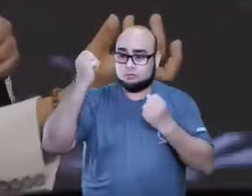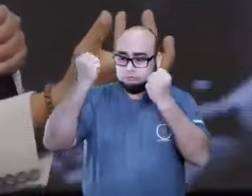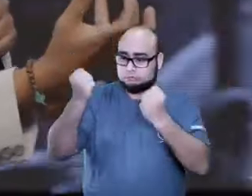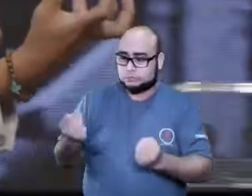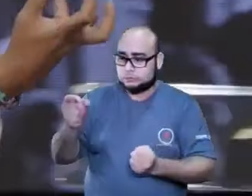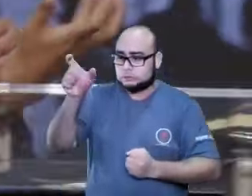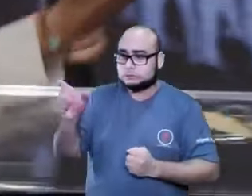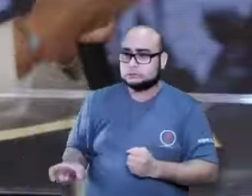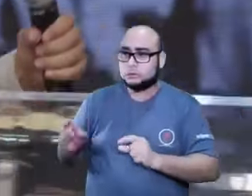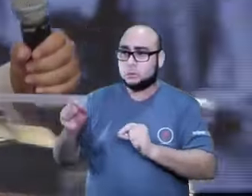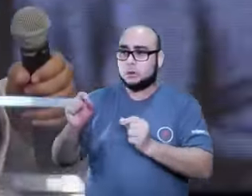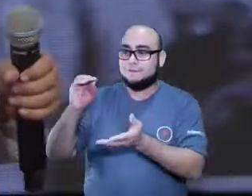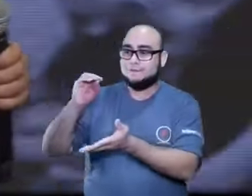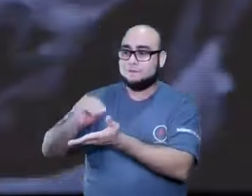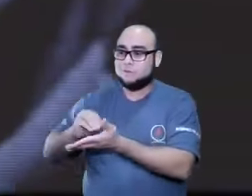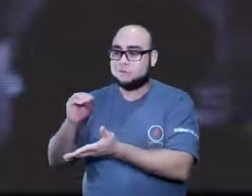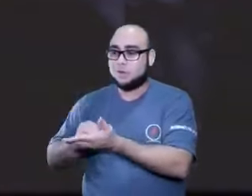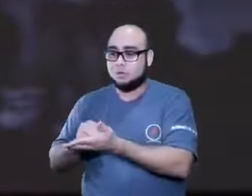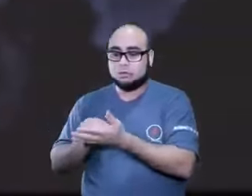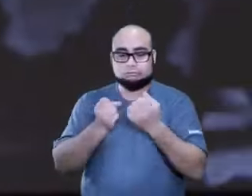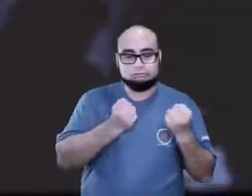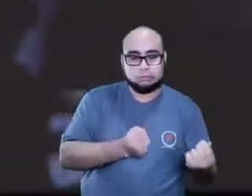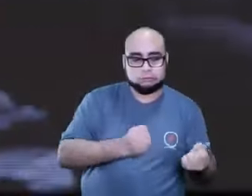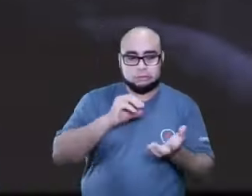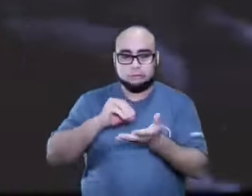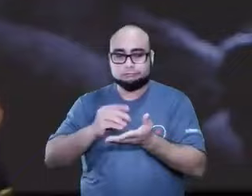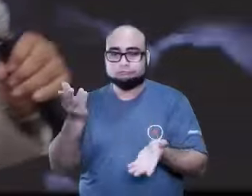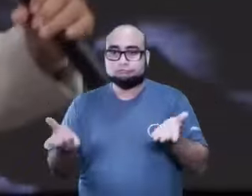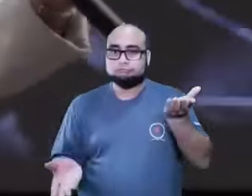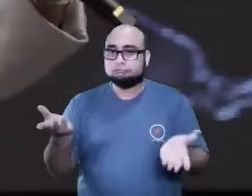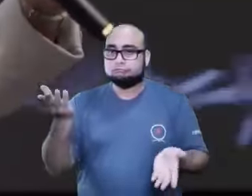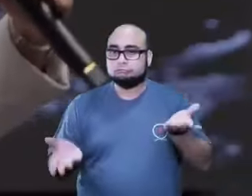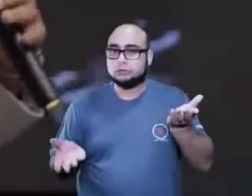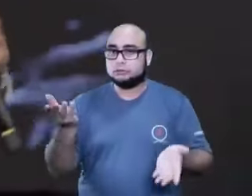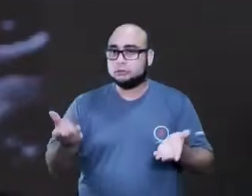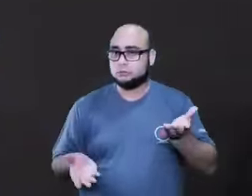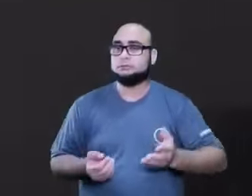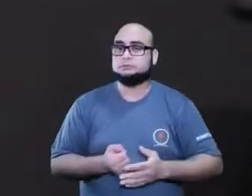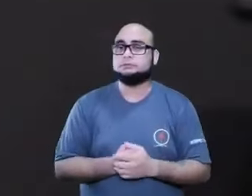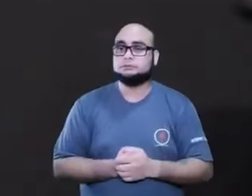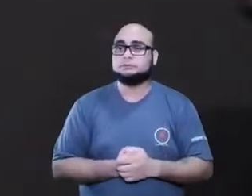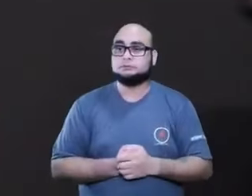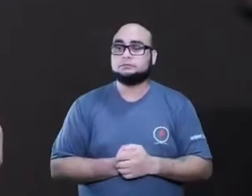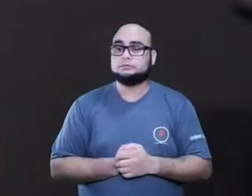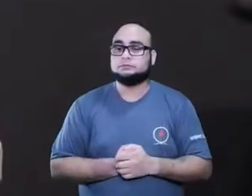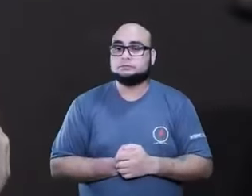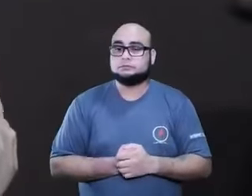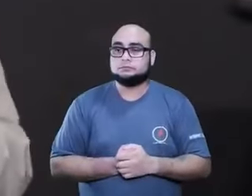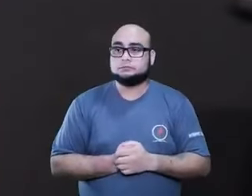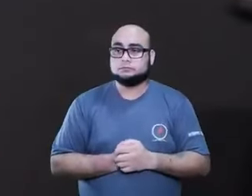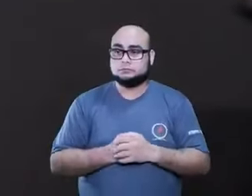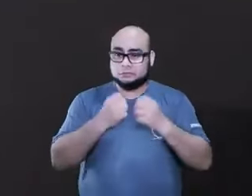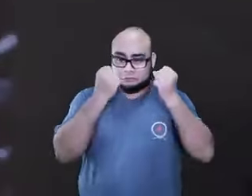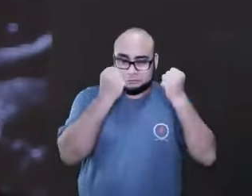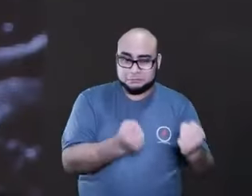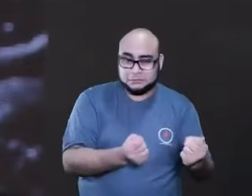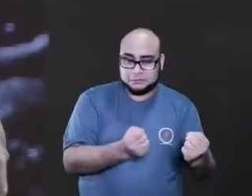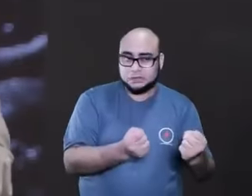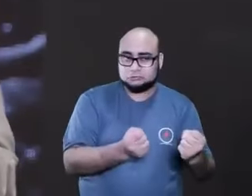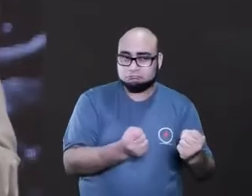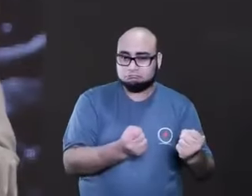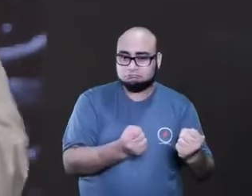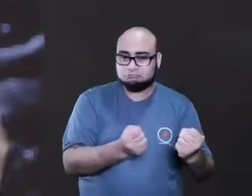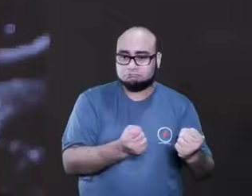achado em falta? Quando você coloca na balança, o peso que der é o peso